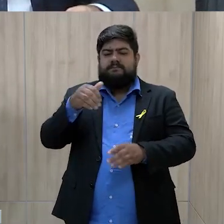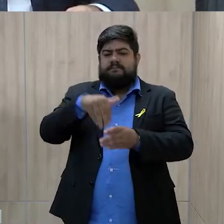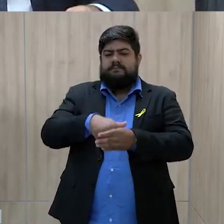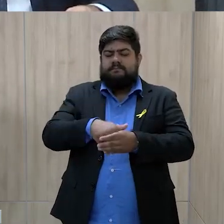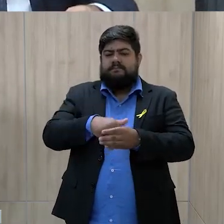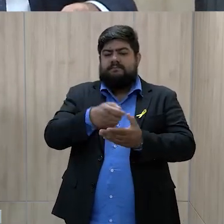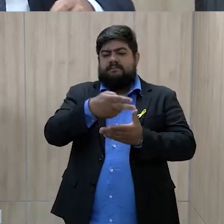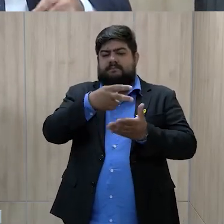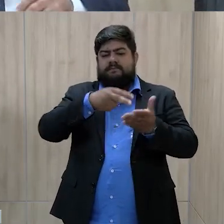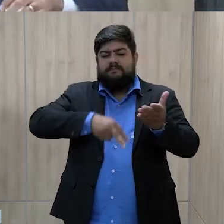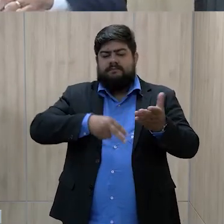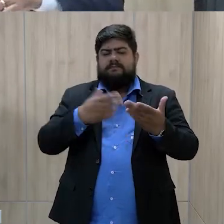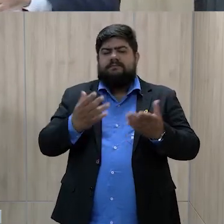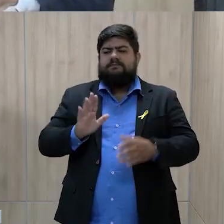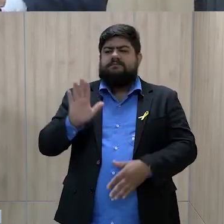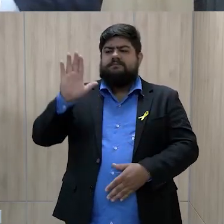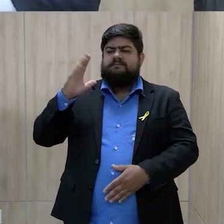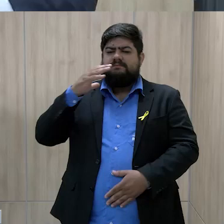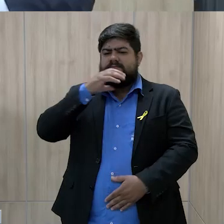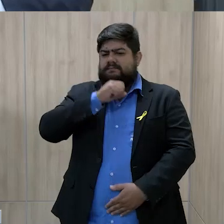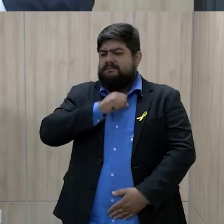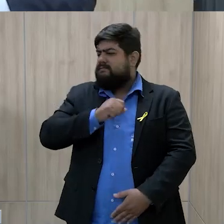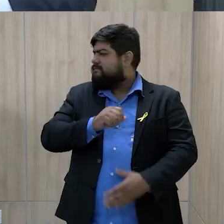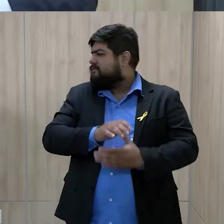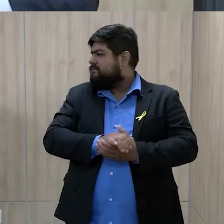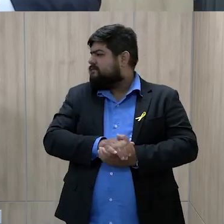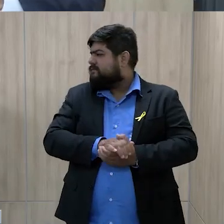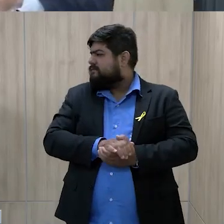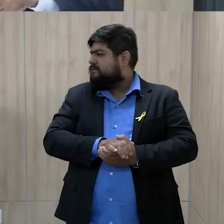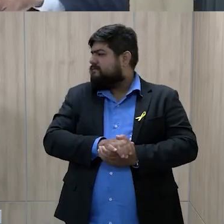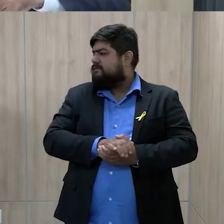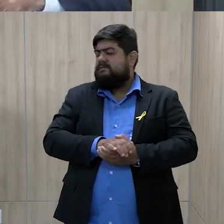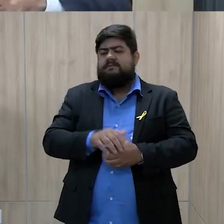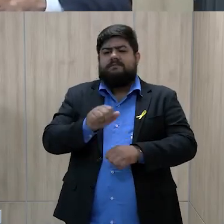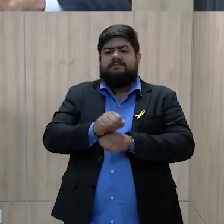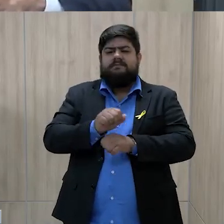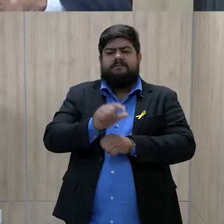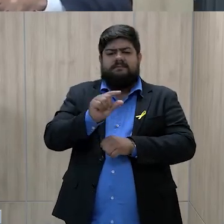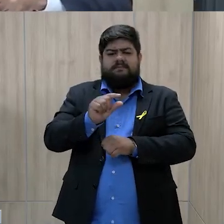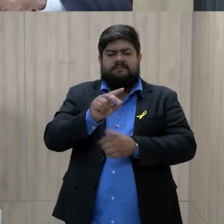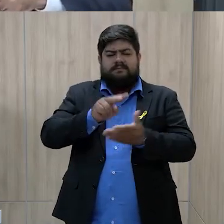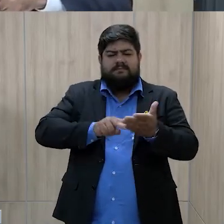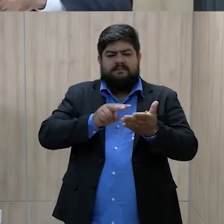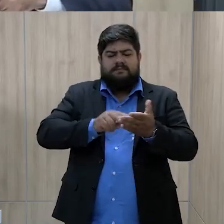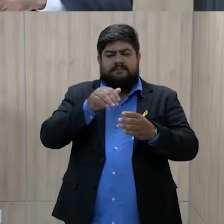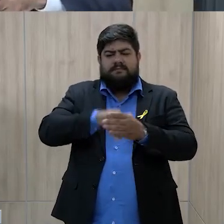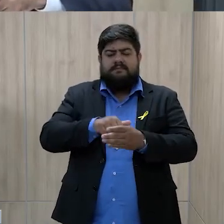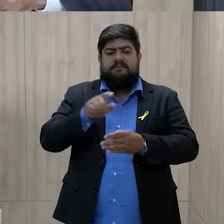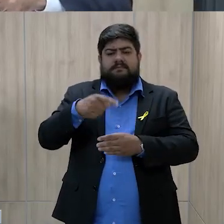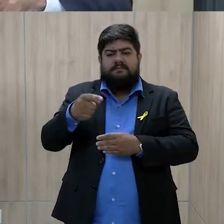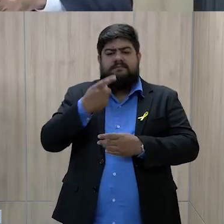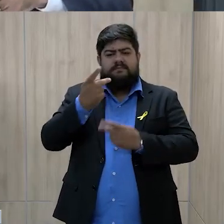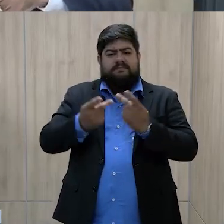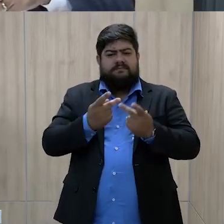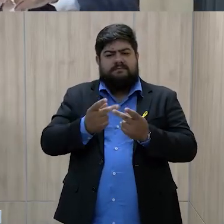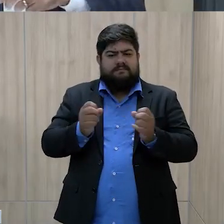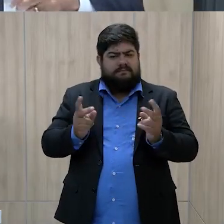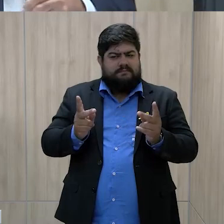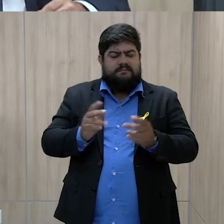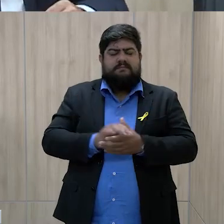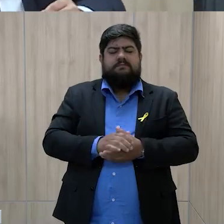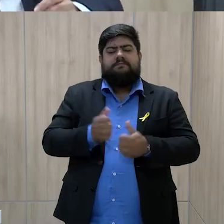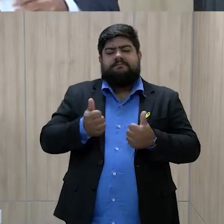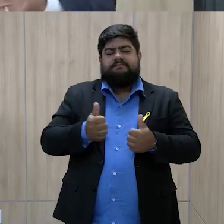é uma questão de ordem de ficar importante esse fato aqui espera espera a leitura do do voto aí depois nós